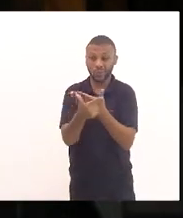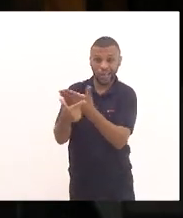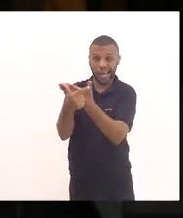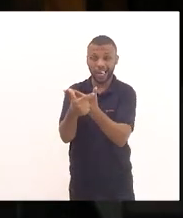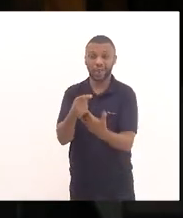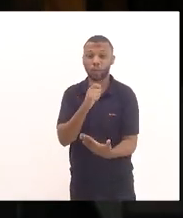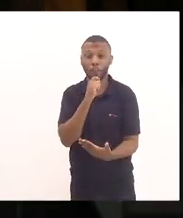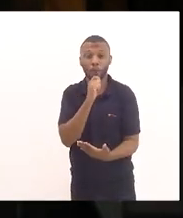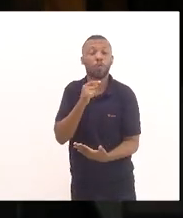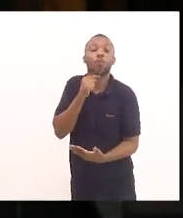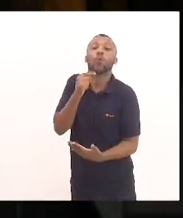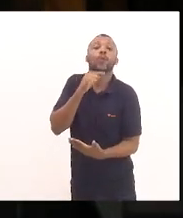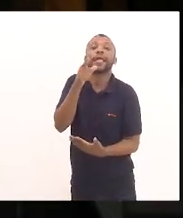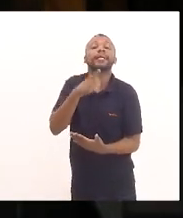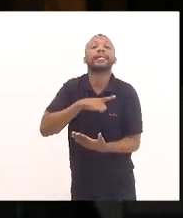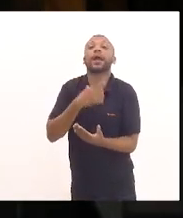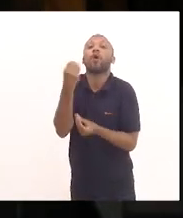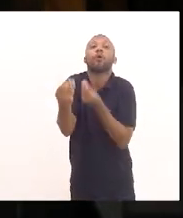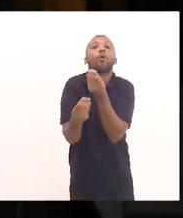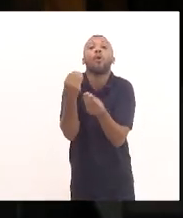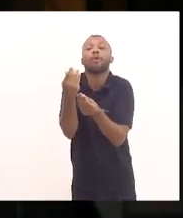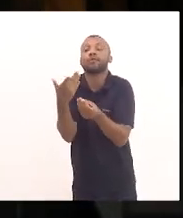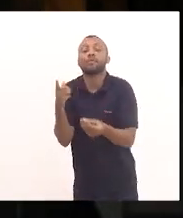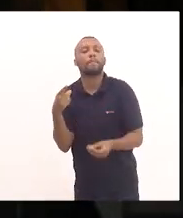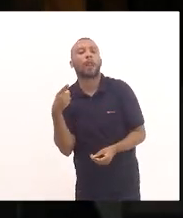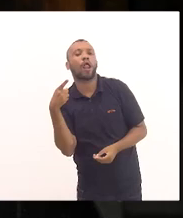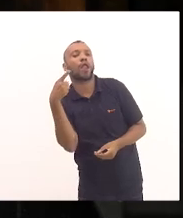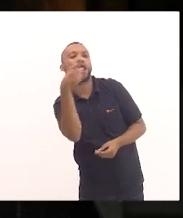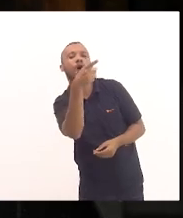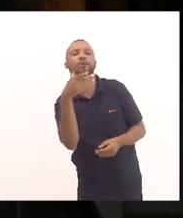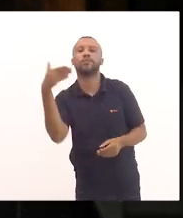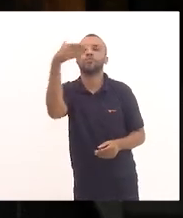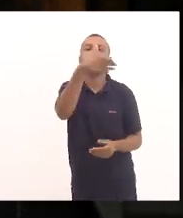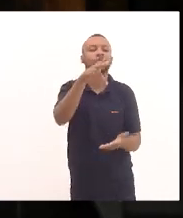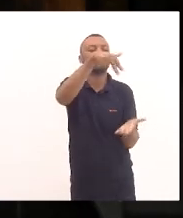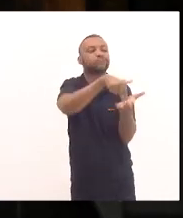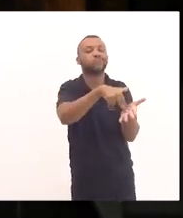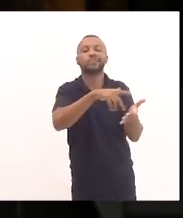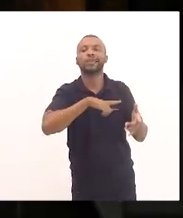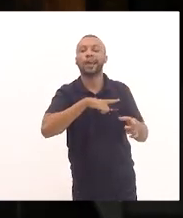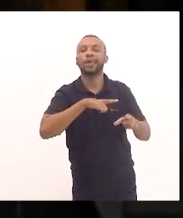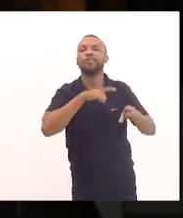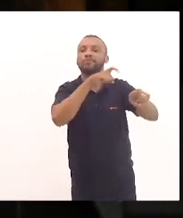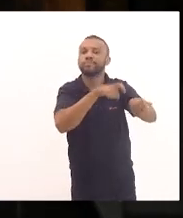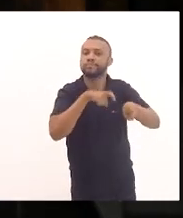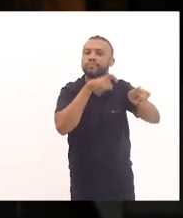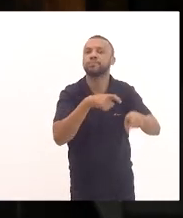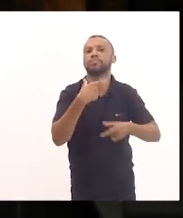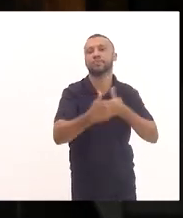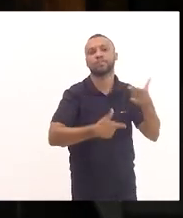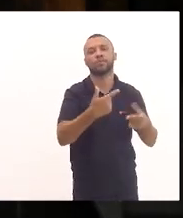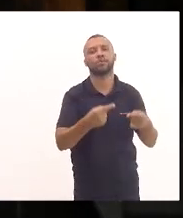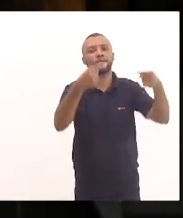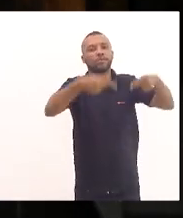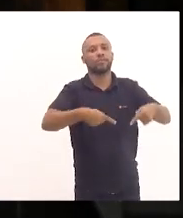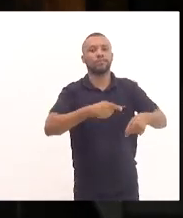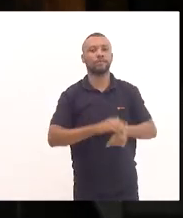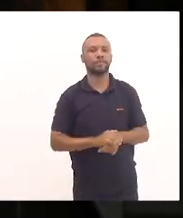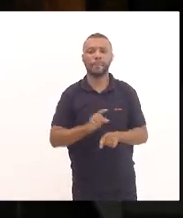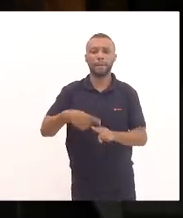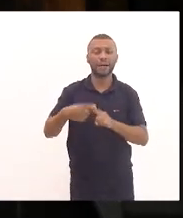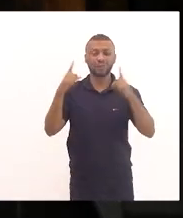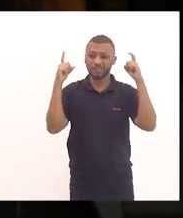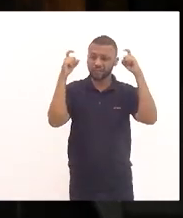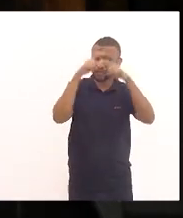meios para se deslocar e até o local de produção onde estão os trabalhadores, onde estão as trabalhadoras, com seus desafios, suas dificuldades e